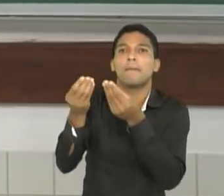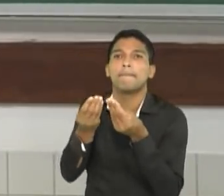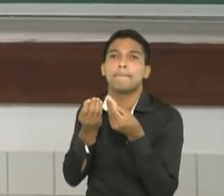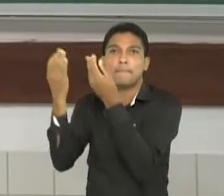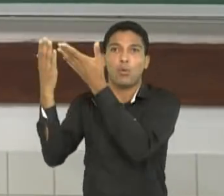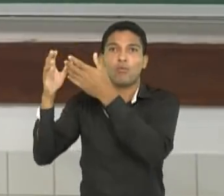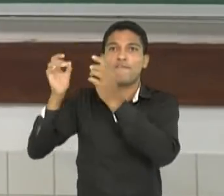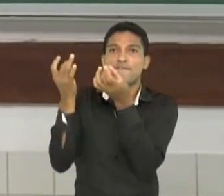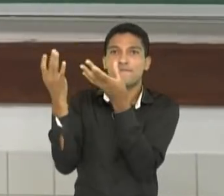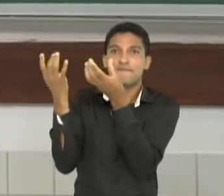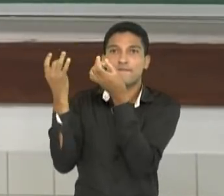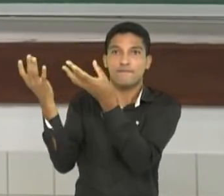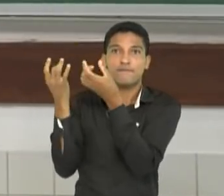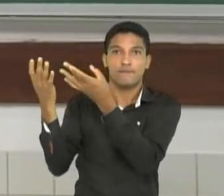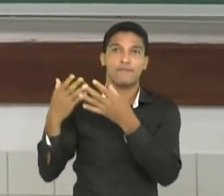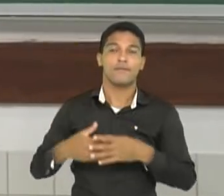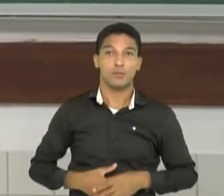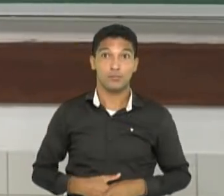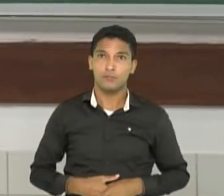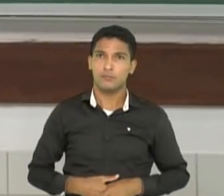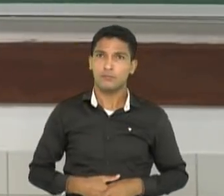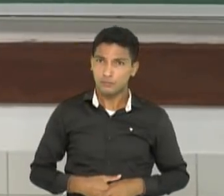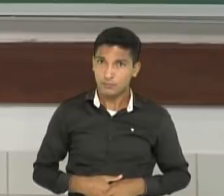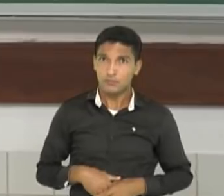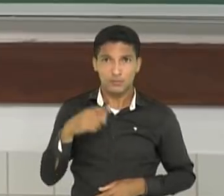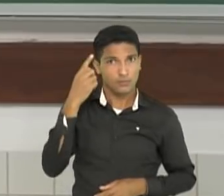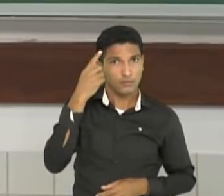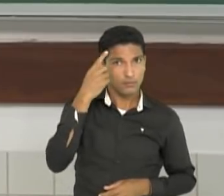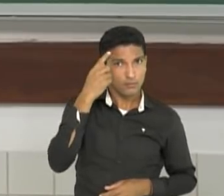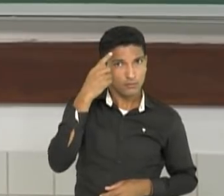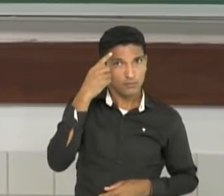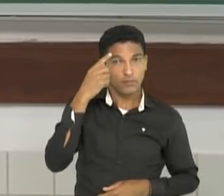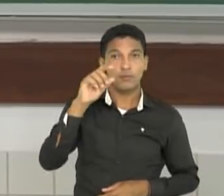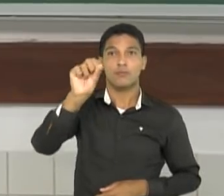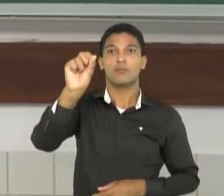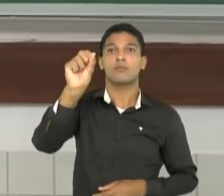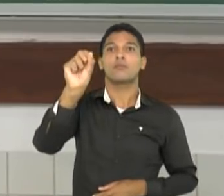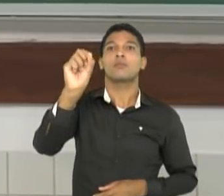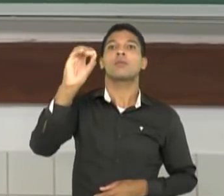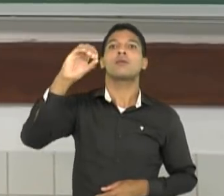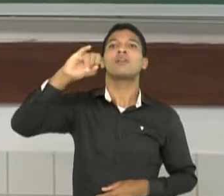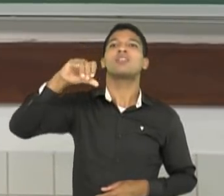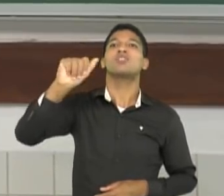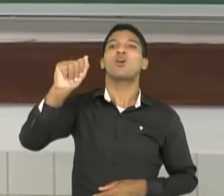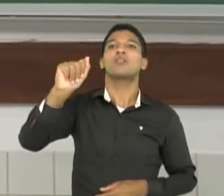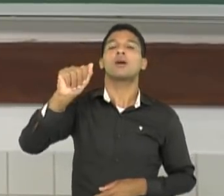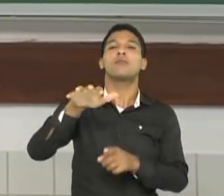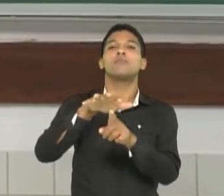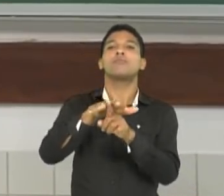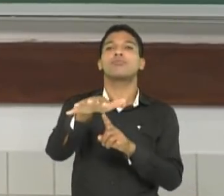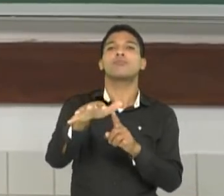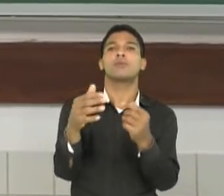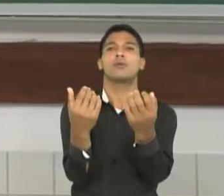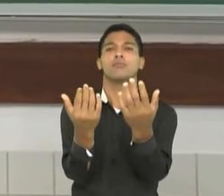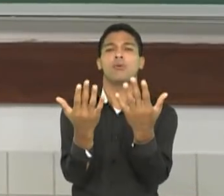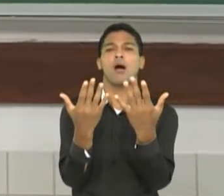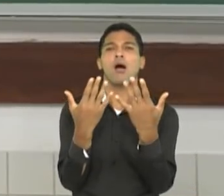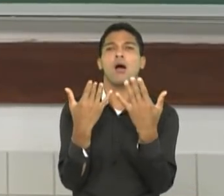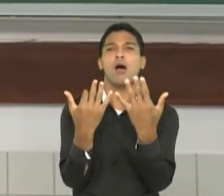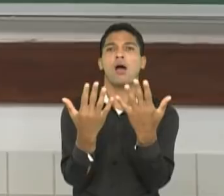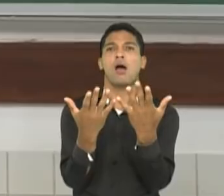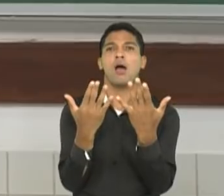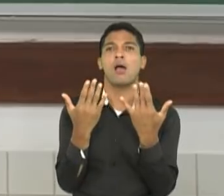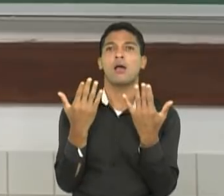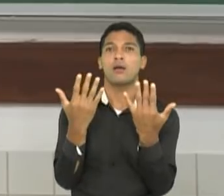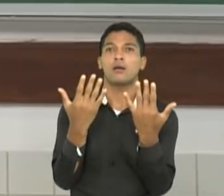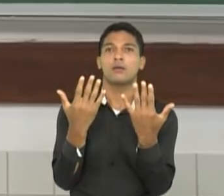se pensar, que essa produção de soja, ela acelera o desmatamento, porque aí há em algumas partes da região